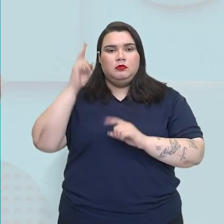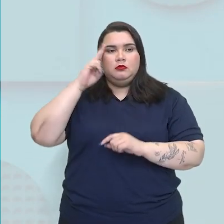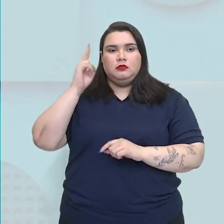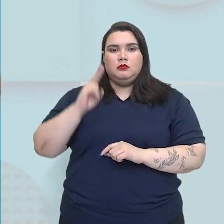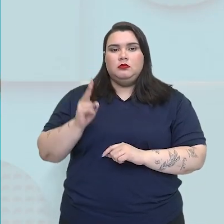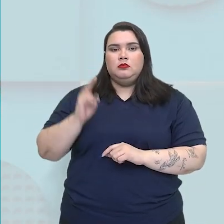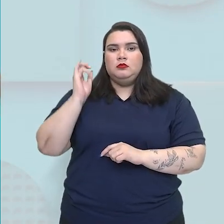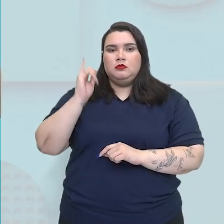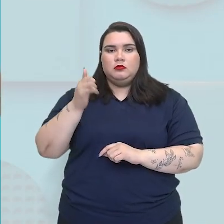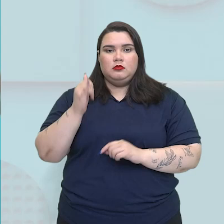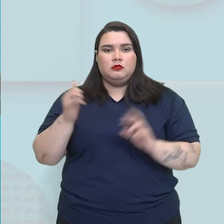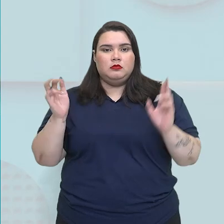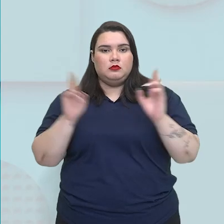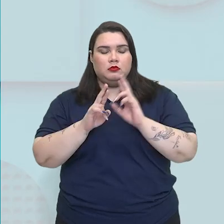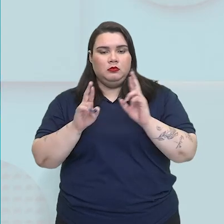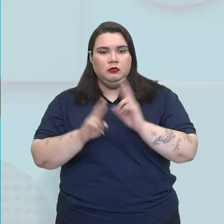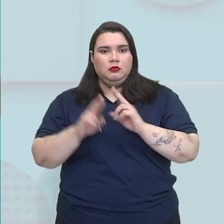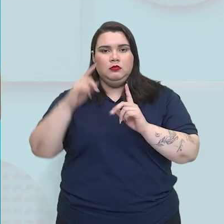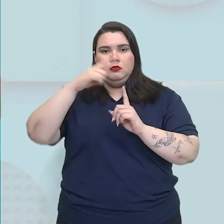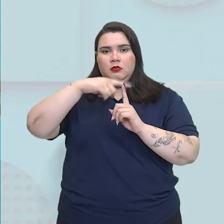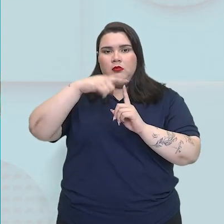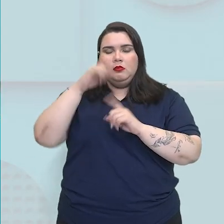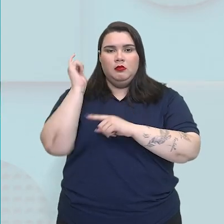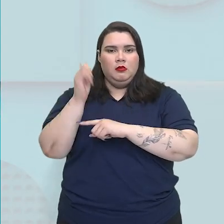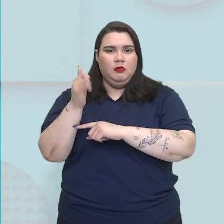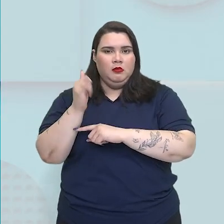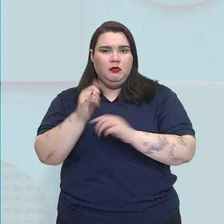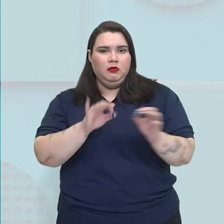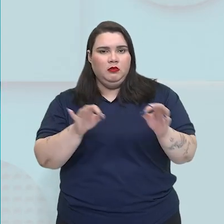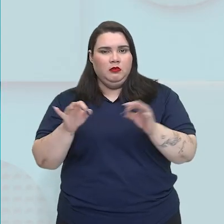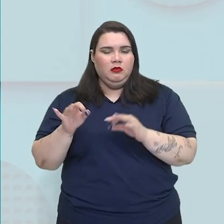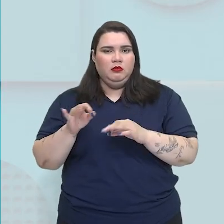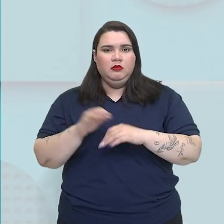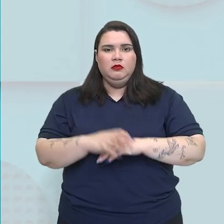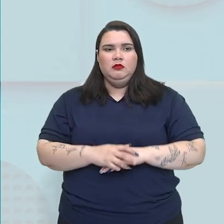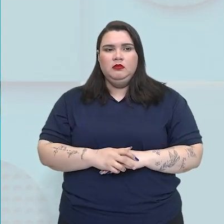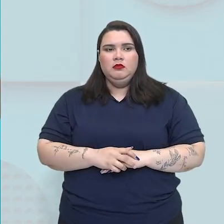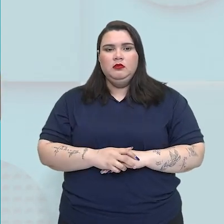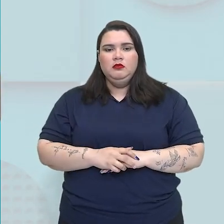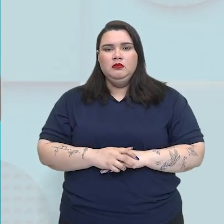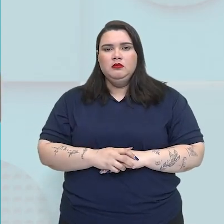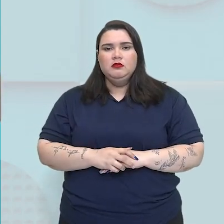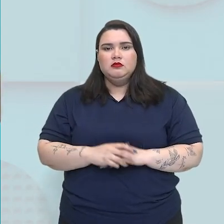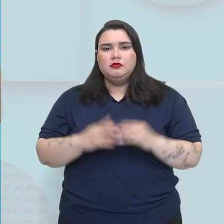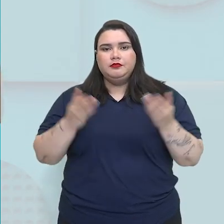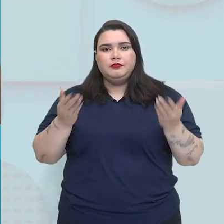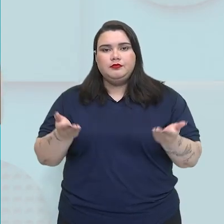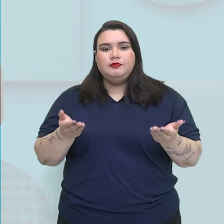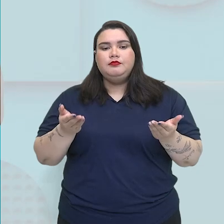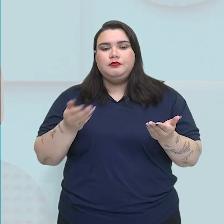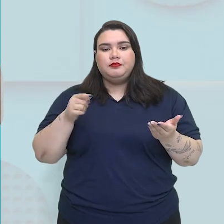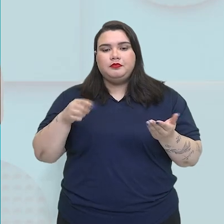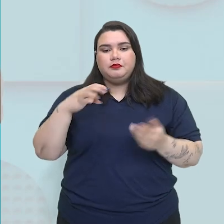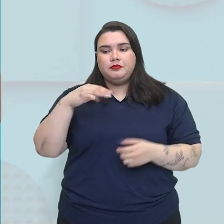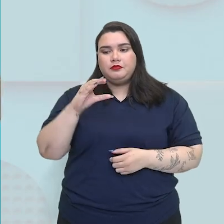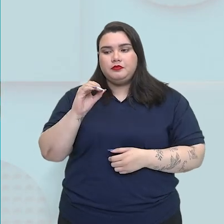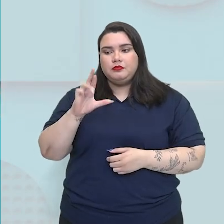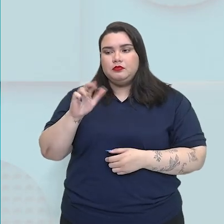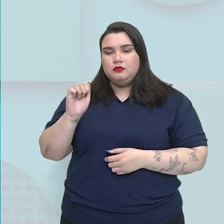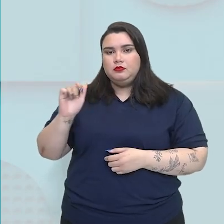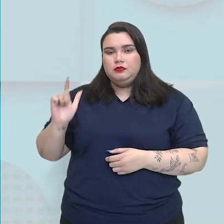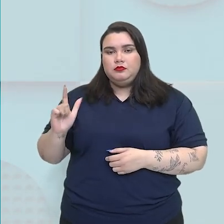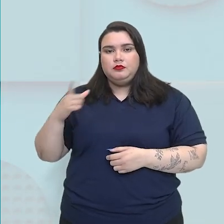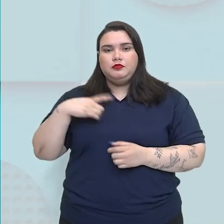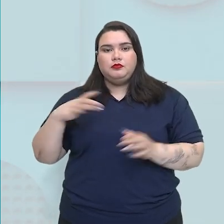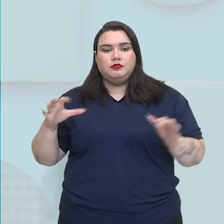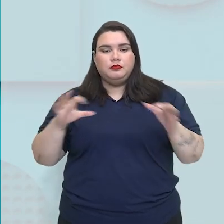outros tipos narrativos, né? Outros gêneros narrativos. Então, a moral sempre vai ter